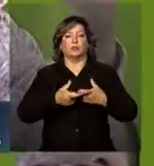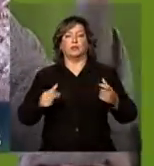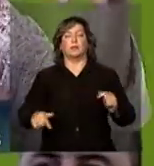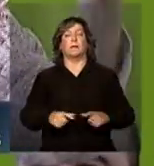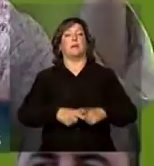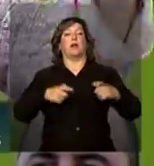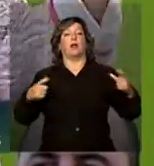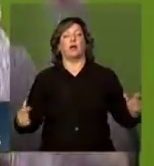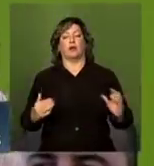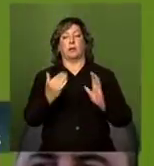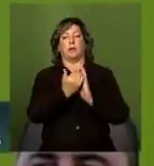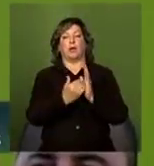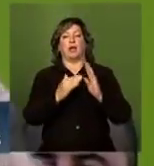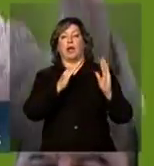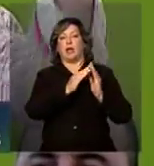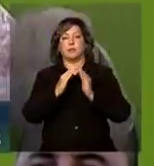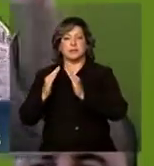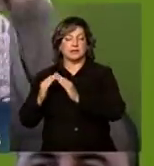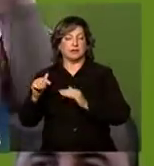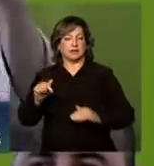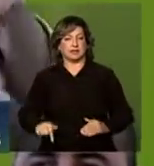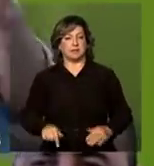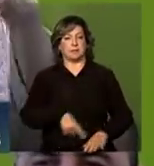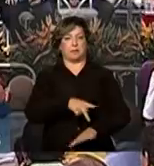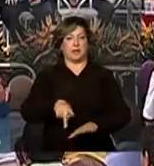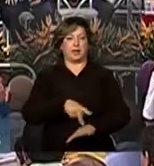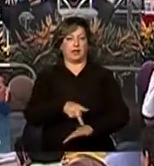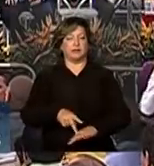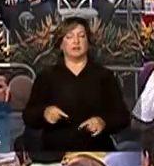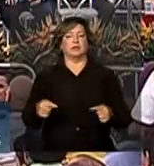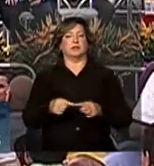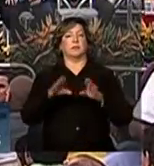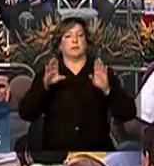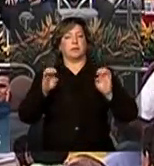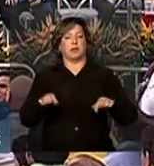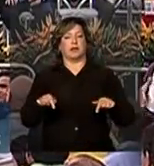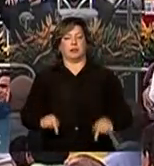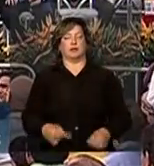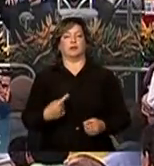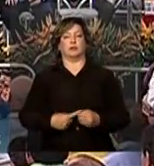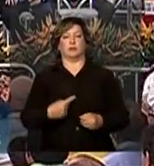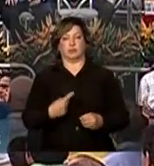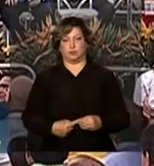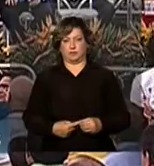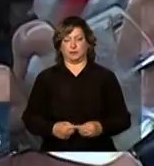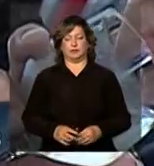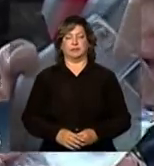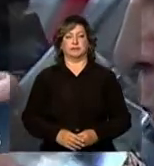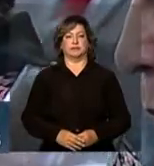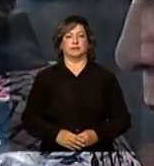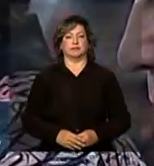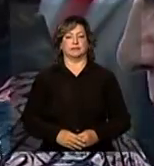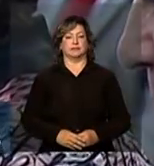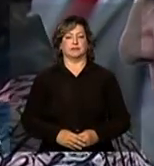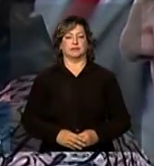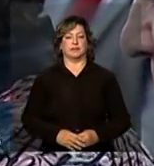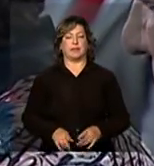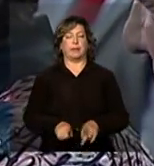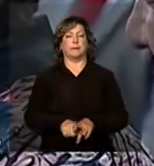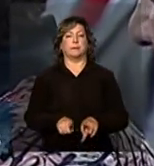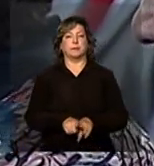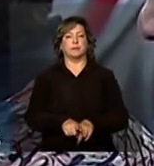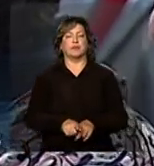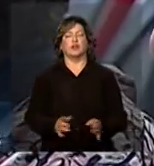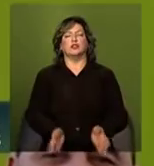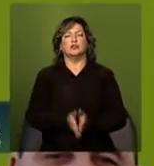programa de habitação desse país e é o maior acerto e sucesso aqui também de Governador Valadares e a erradicação